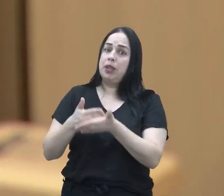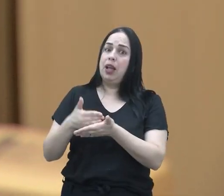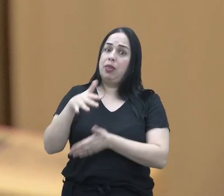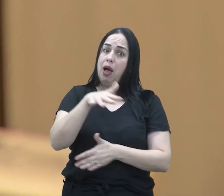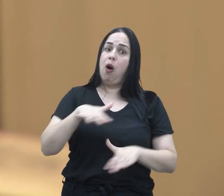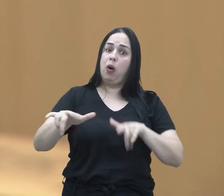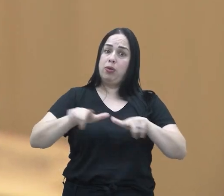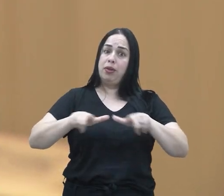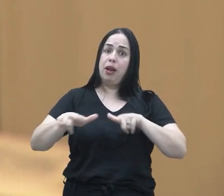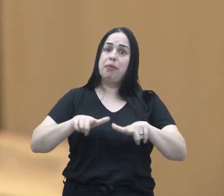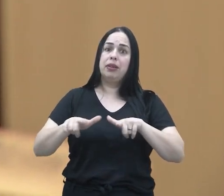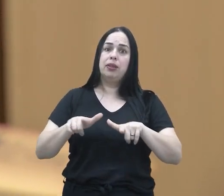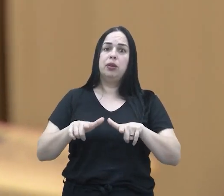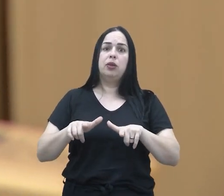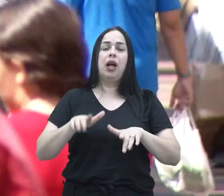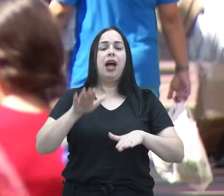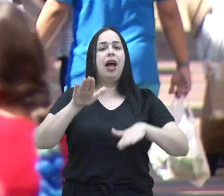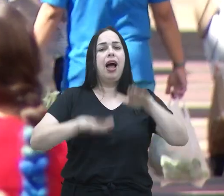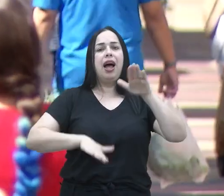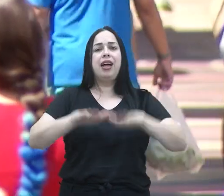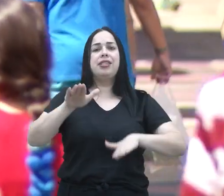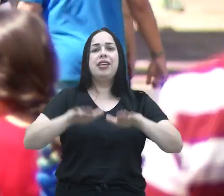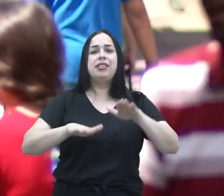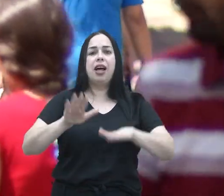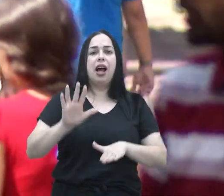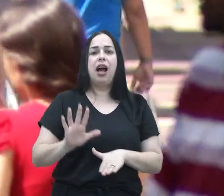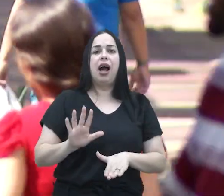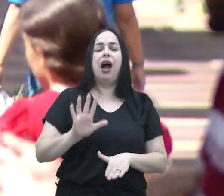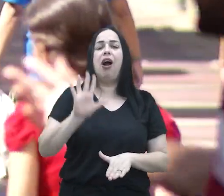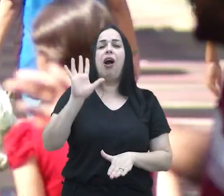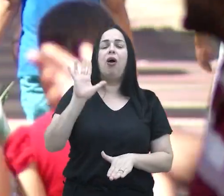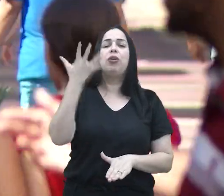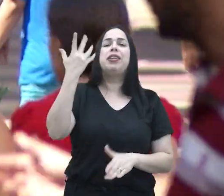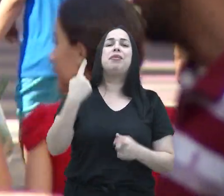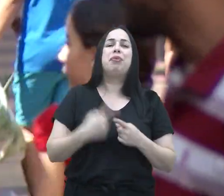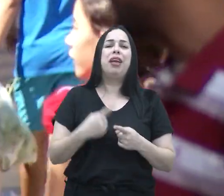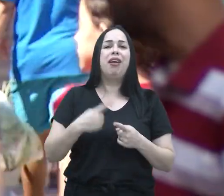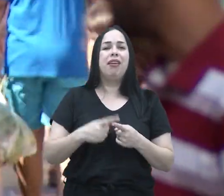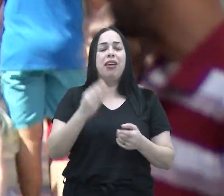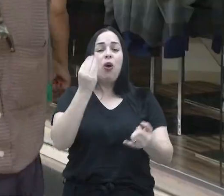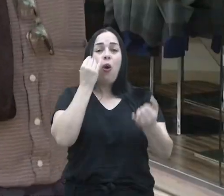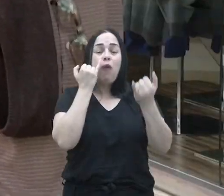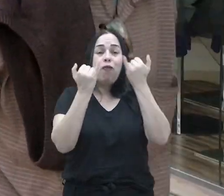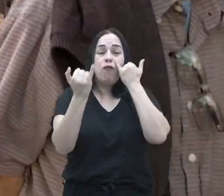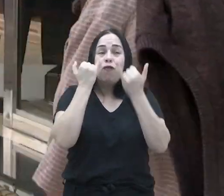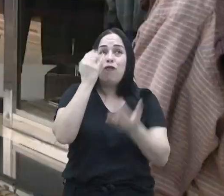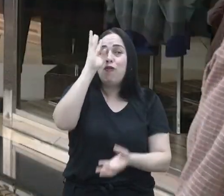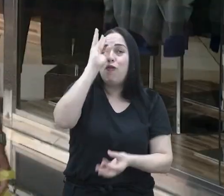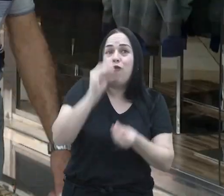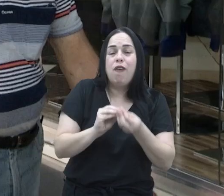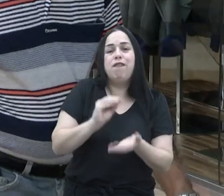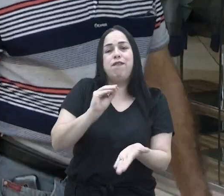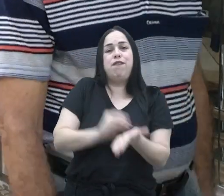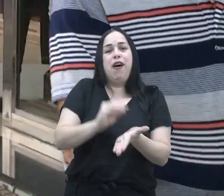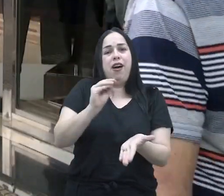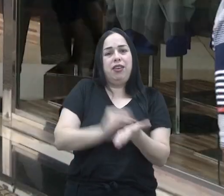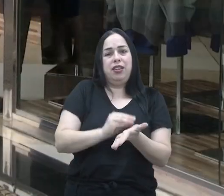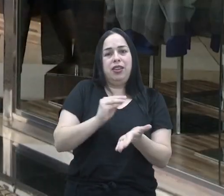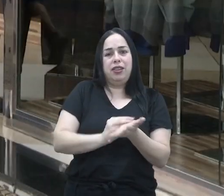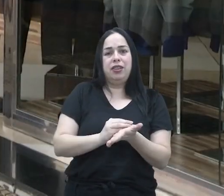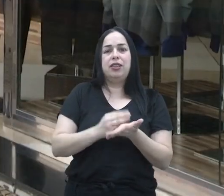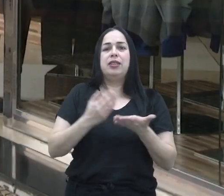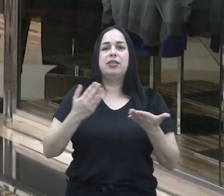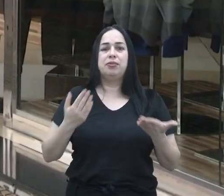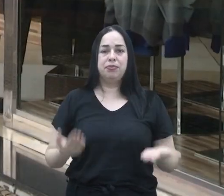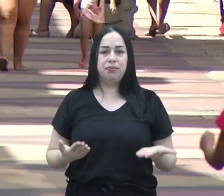espectro autista no mercado de trabalho muitas vezes são causadas pela falta de compreensão e conscientização do que é o